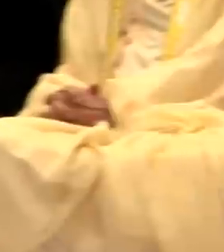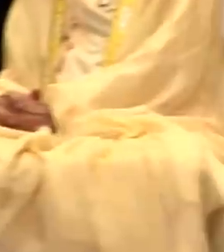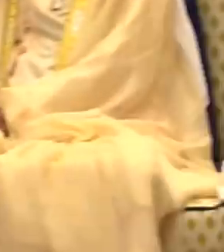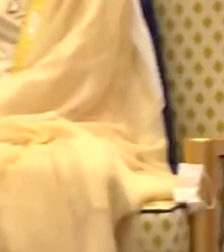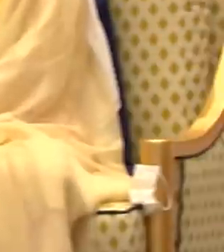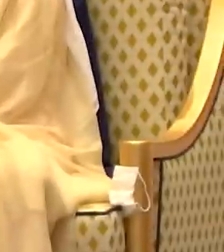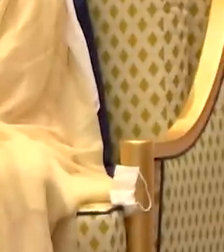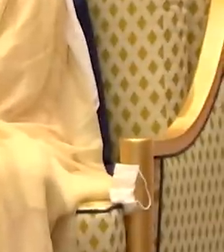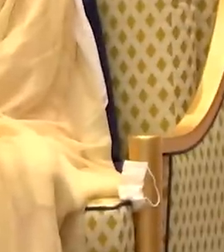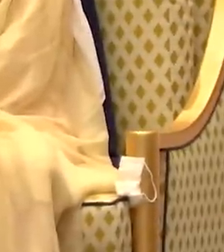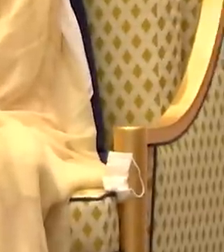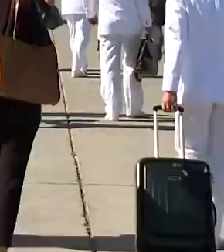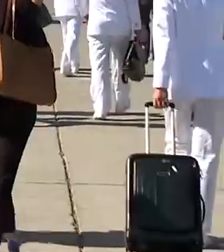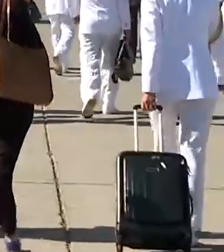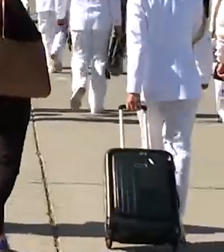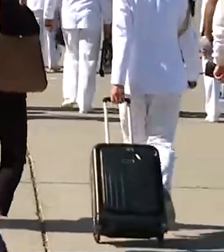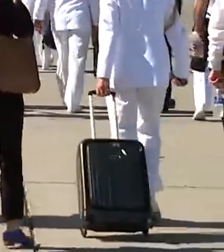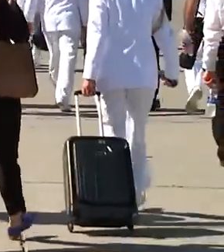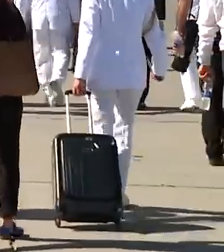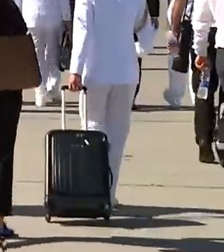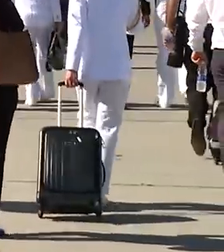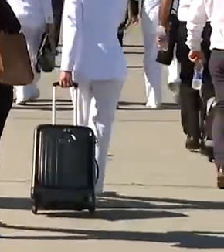E aí